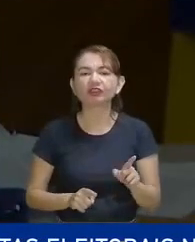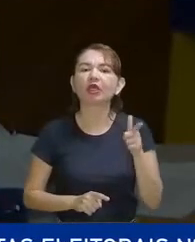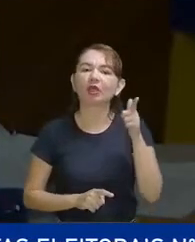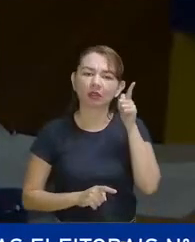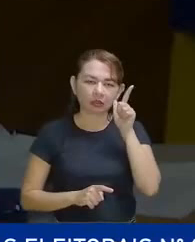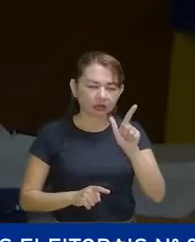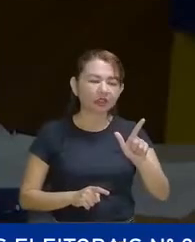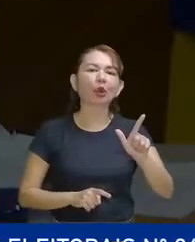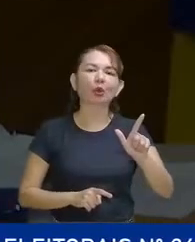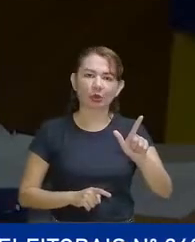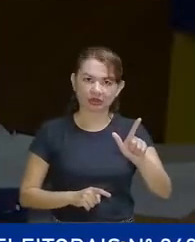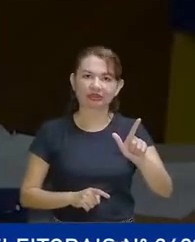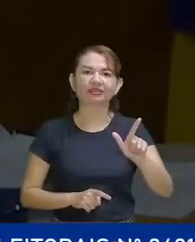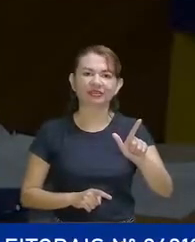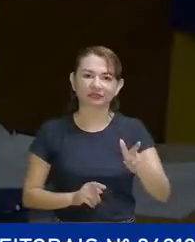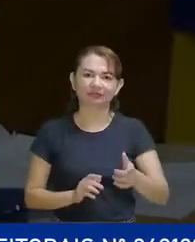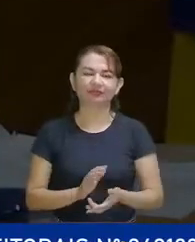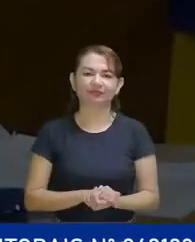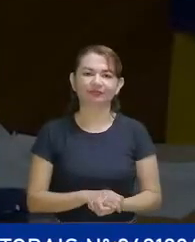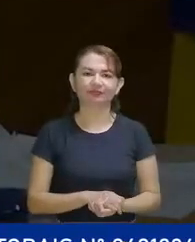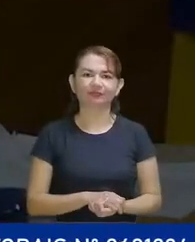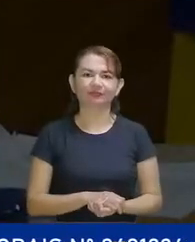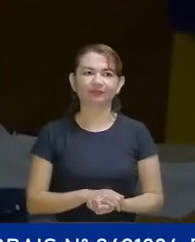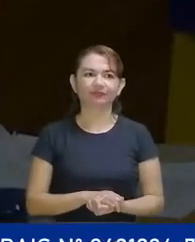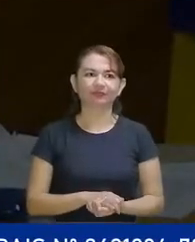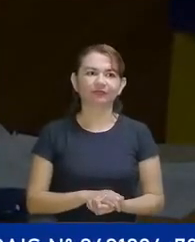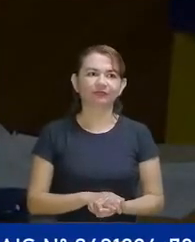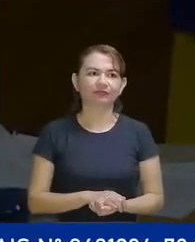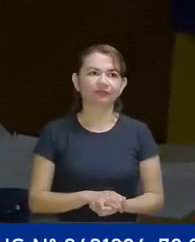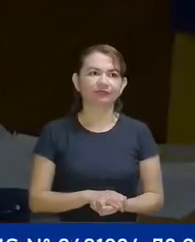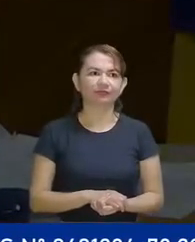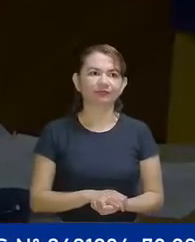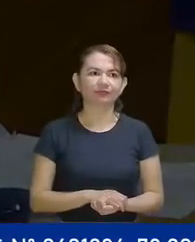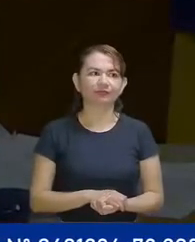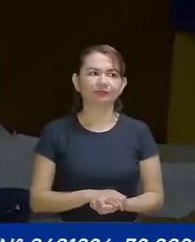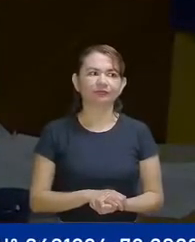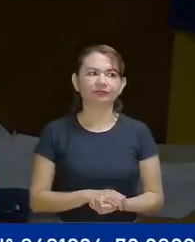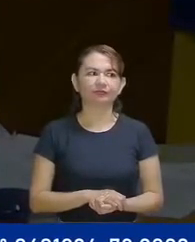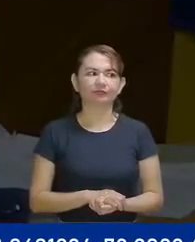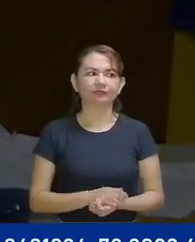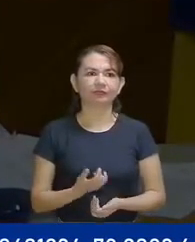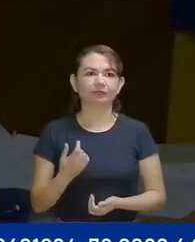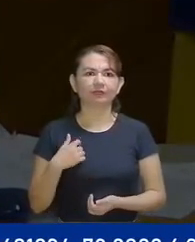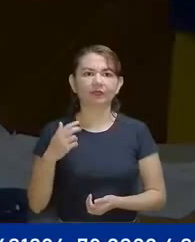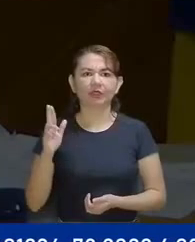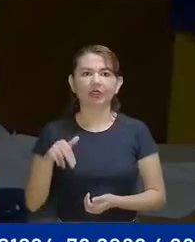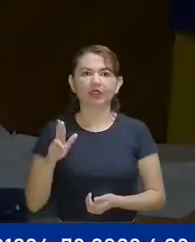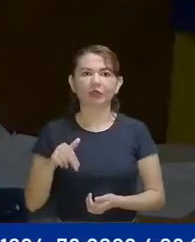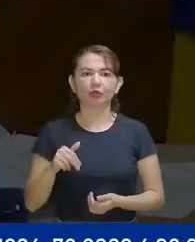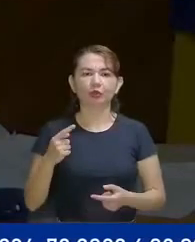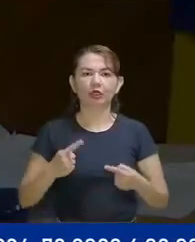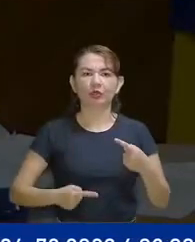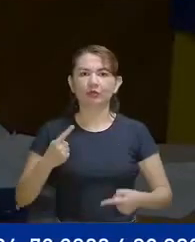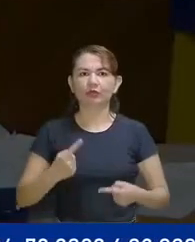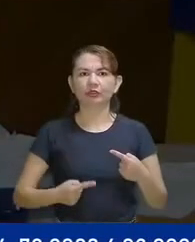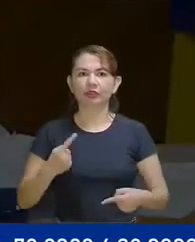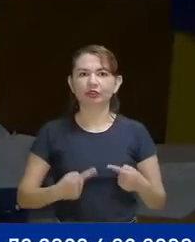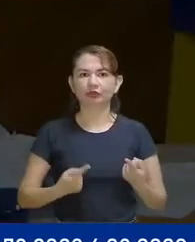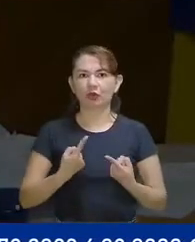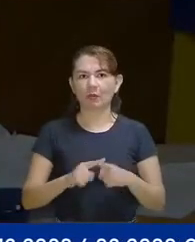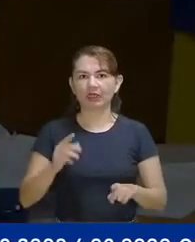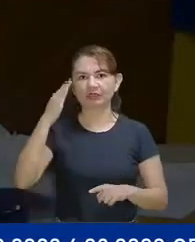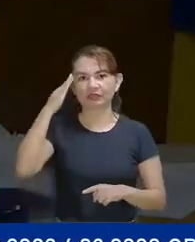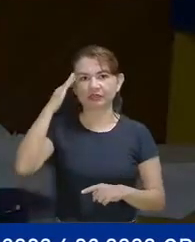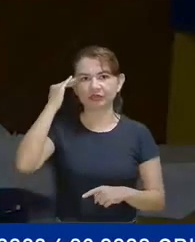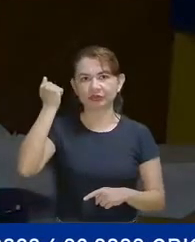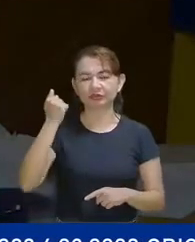alcançou o índice para ser eleita. Mas o certo é que eu nunca fui político, mas eu sei como